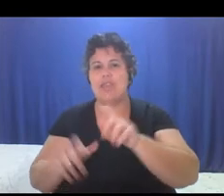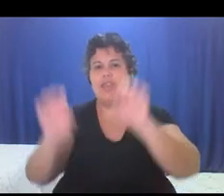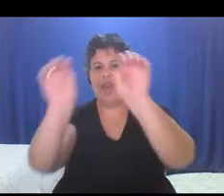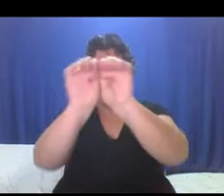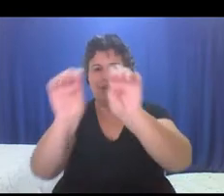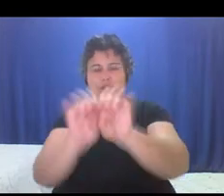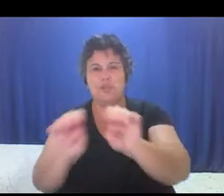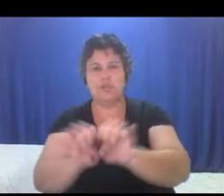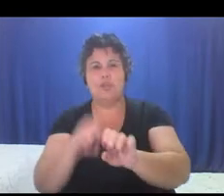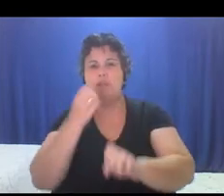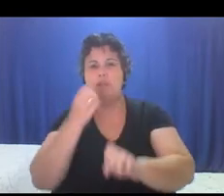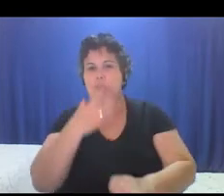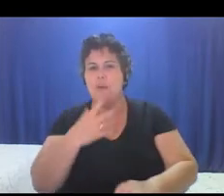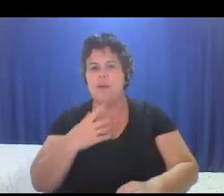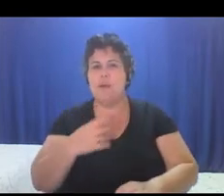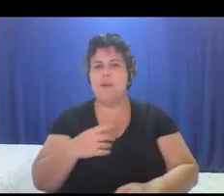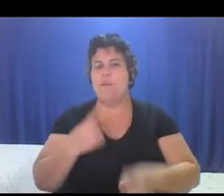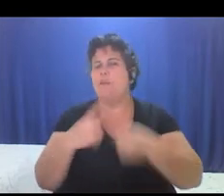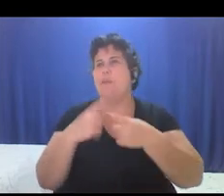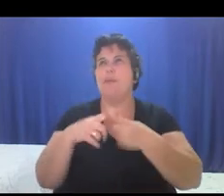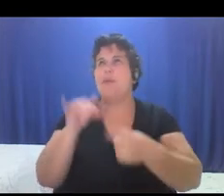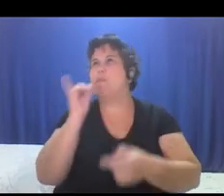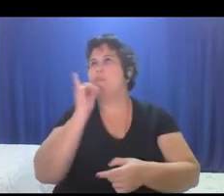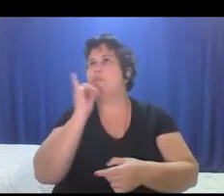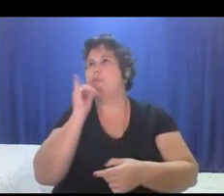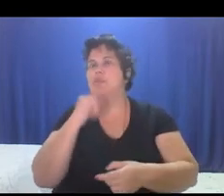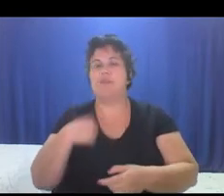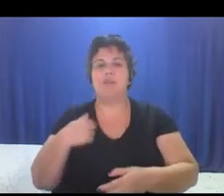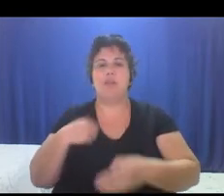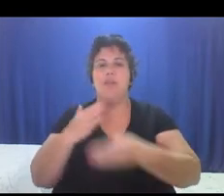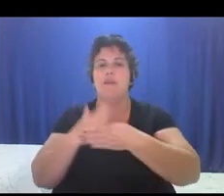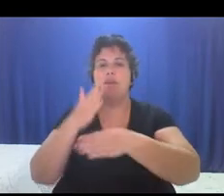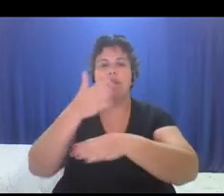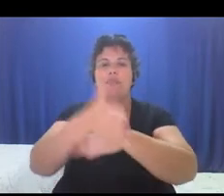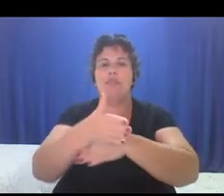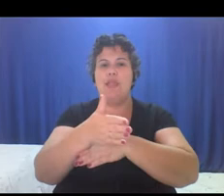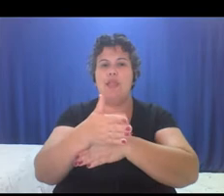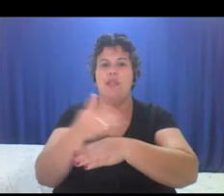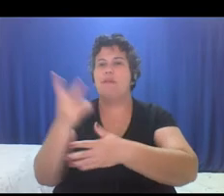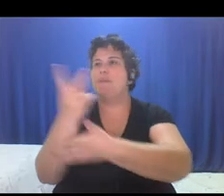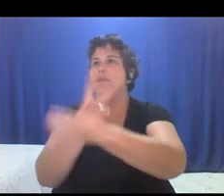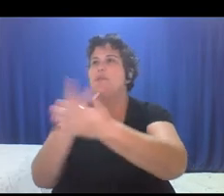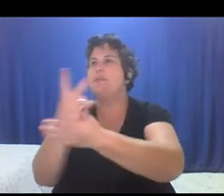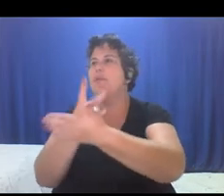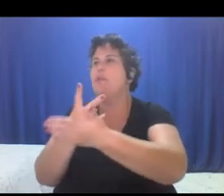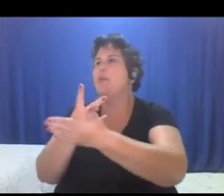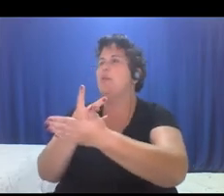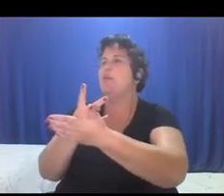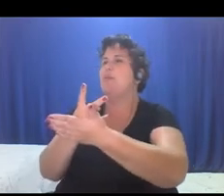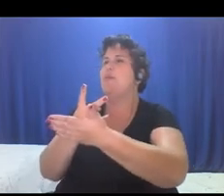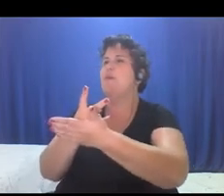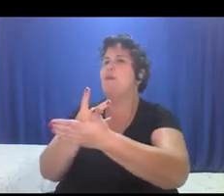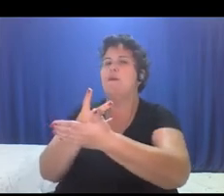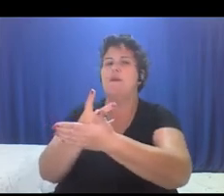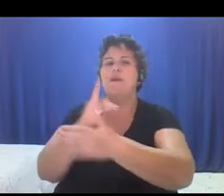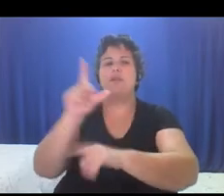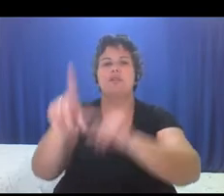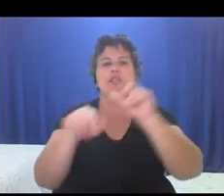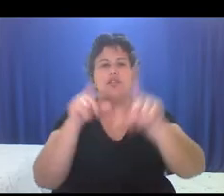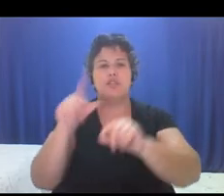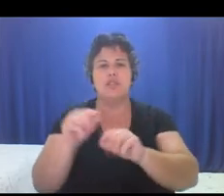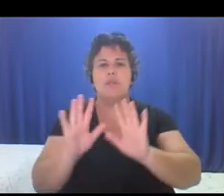assim, eu entrei como uma talent, né? Ai, mas eu tenho um sonho tão grande de ser uma